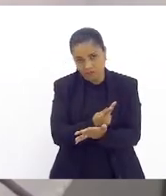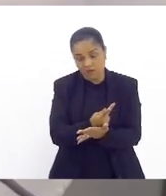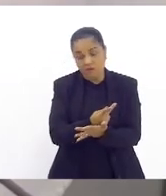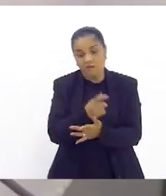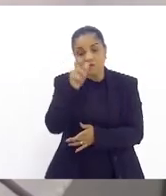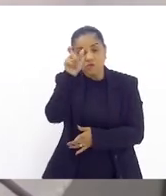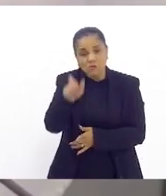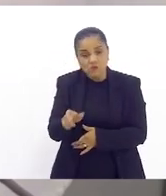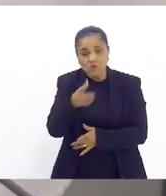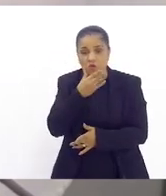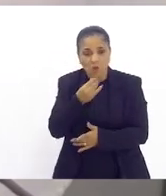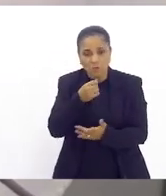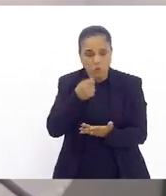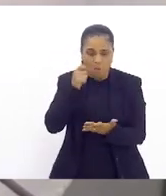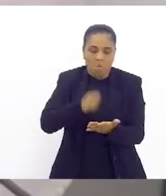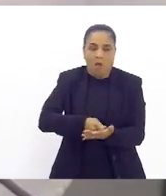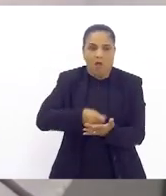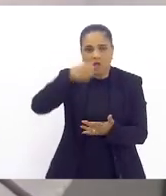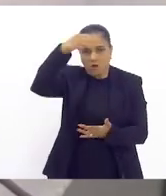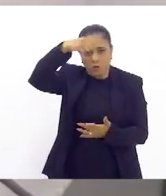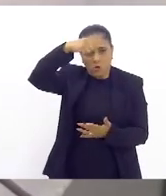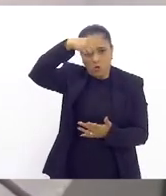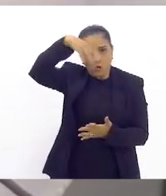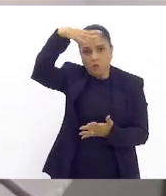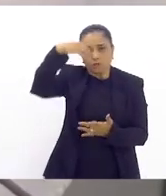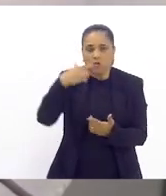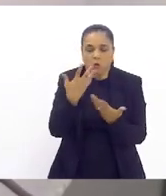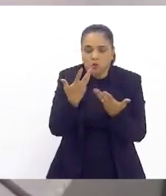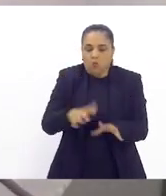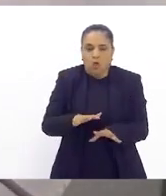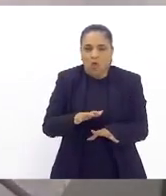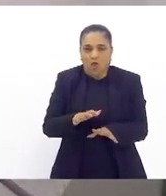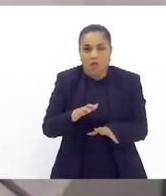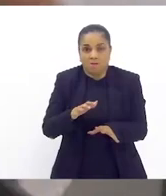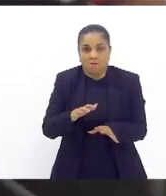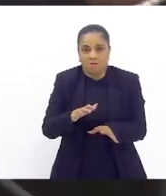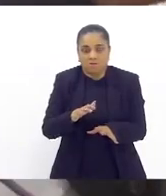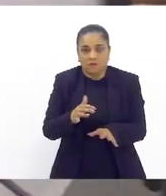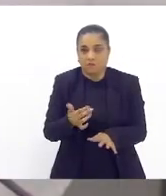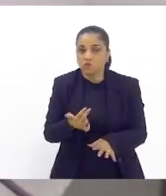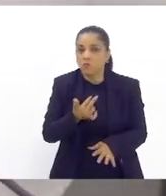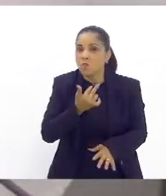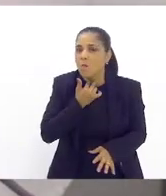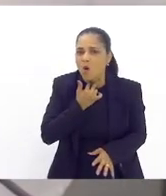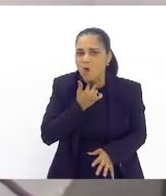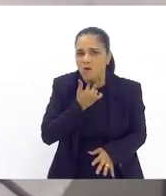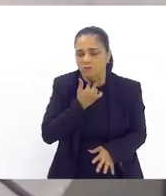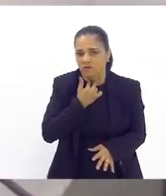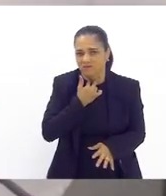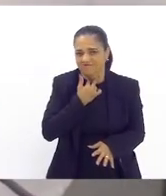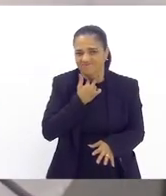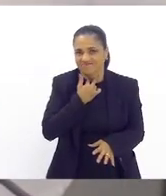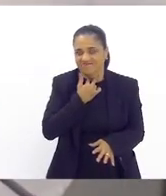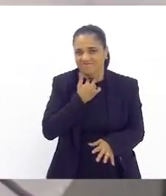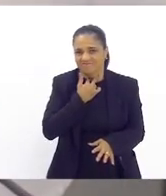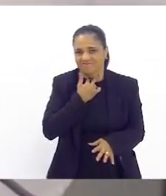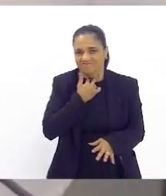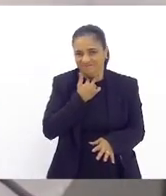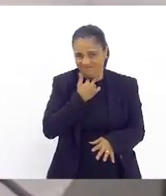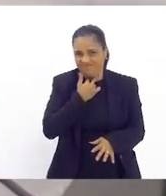às vezes o camarada não quer pagar a luz não é porque ele não pode não é porque ele não pode né porque ele não quer né não é porque não quer é porque não pode